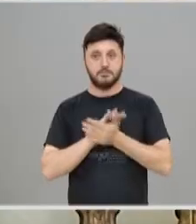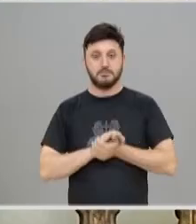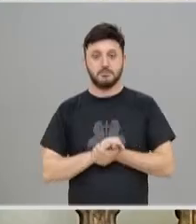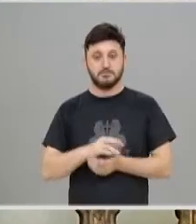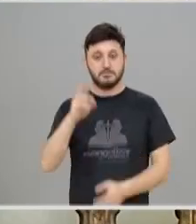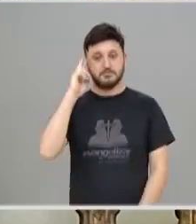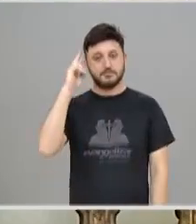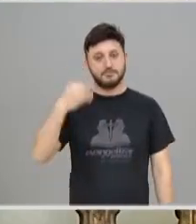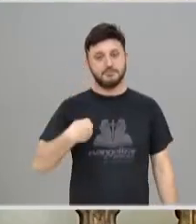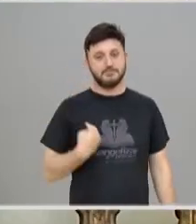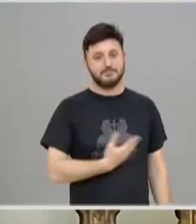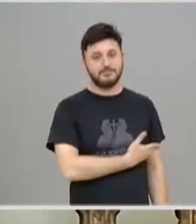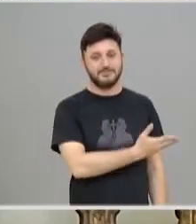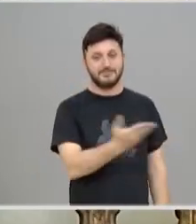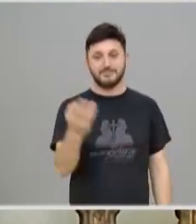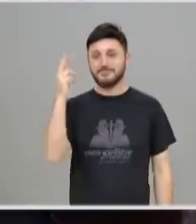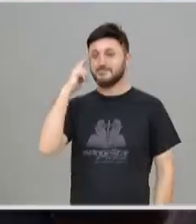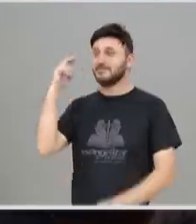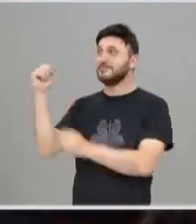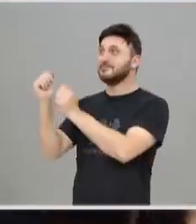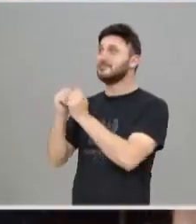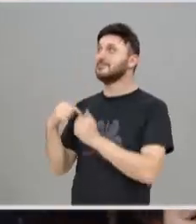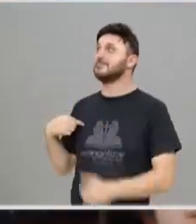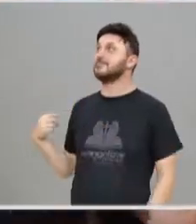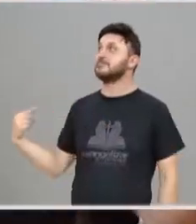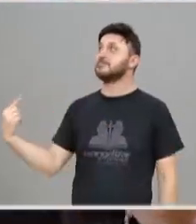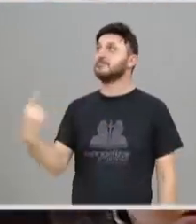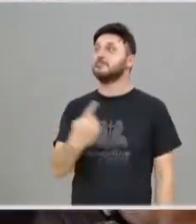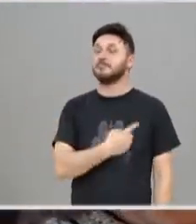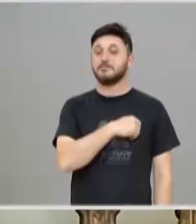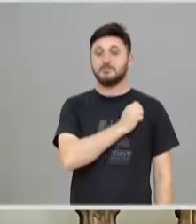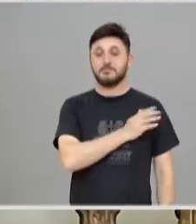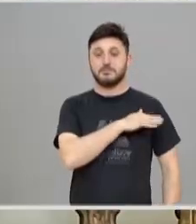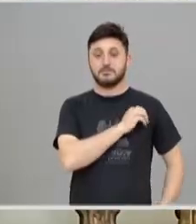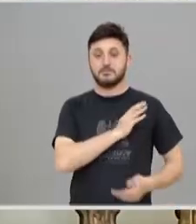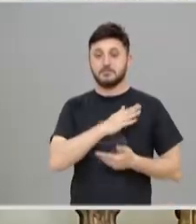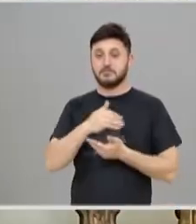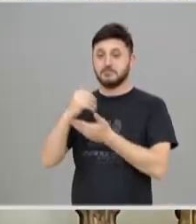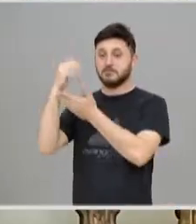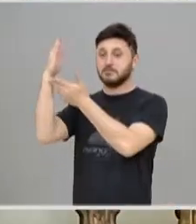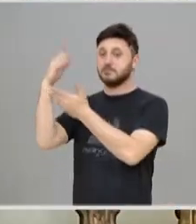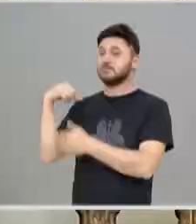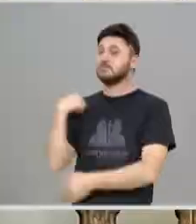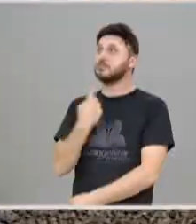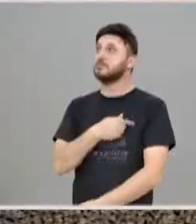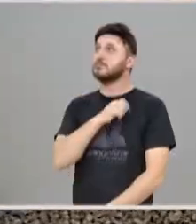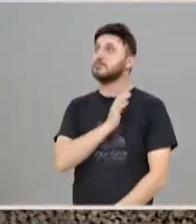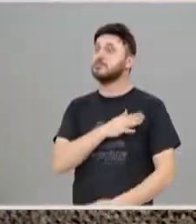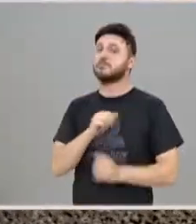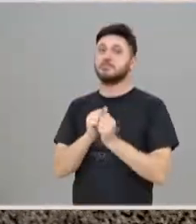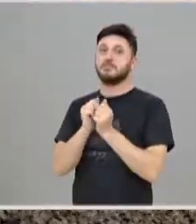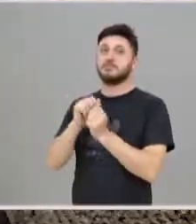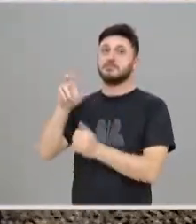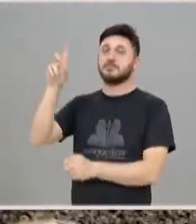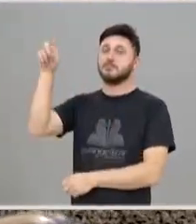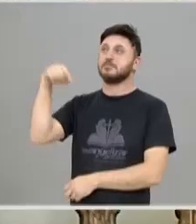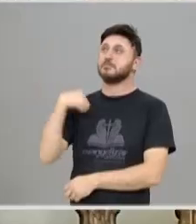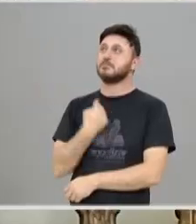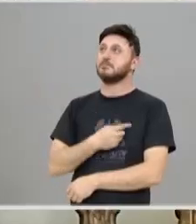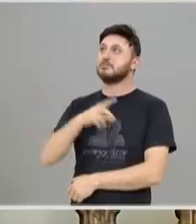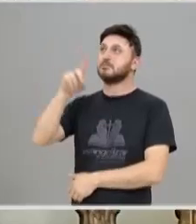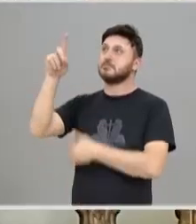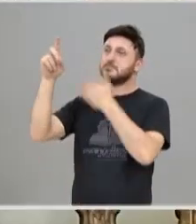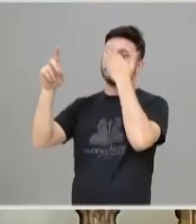Amém. O Senhor esteja convosco. Ele está no meio de nós. Corações ao alto. O nosso coração está em